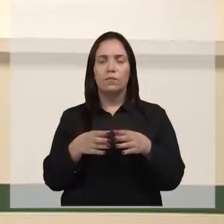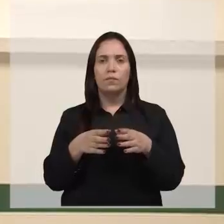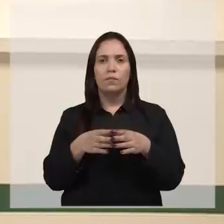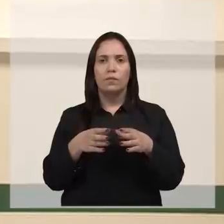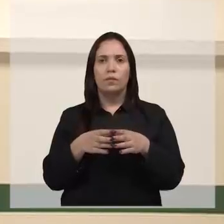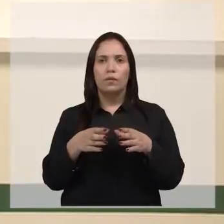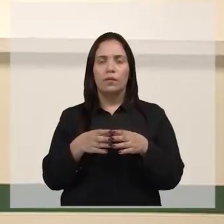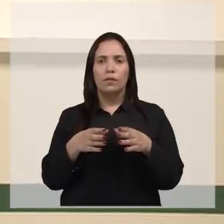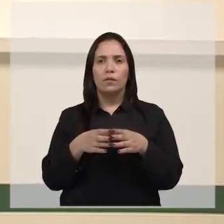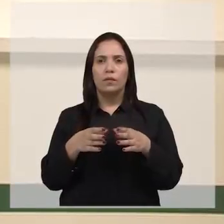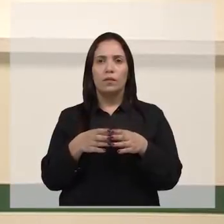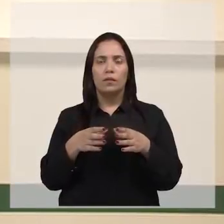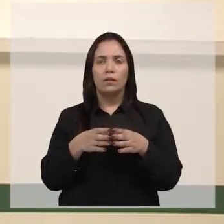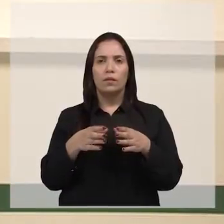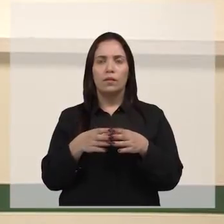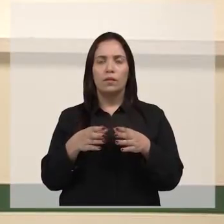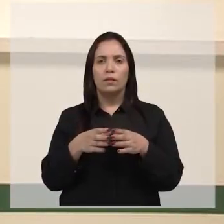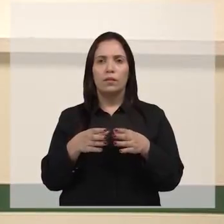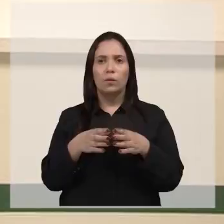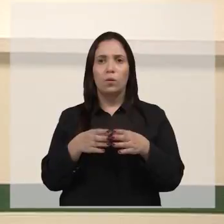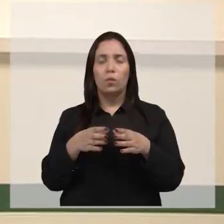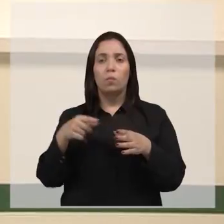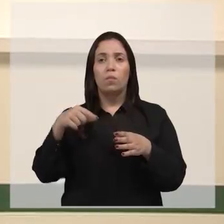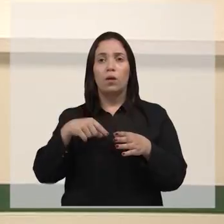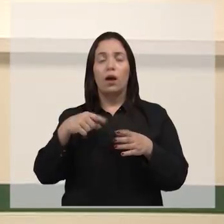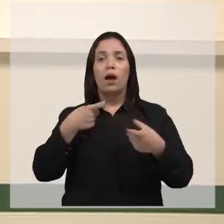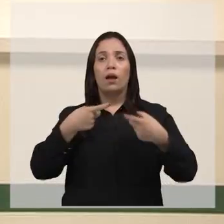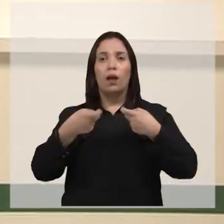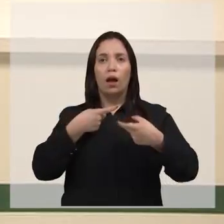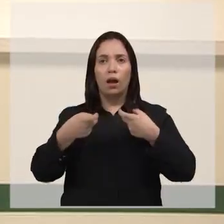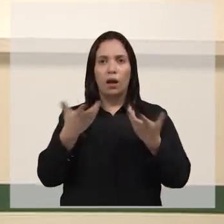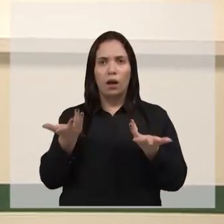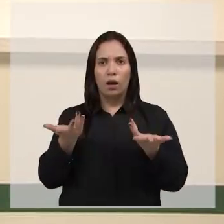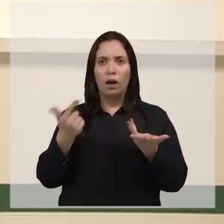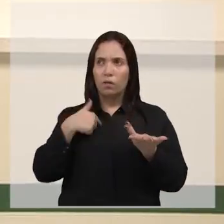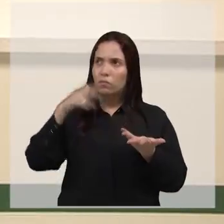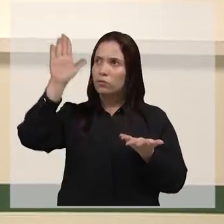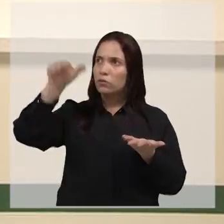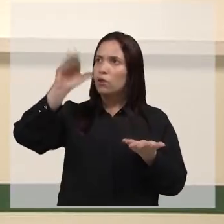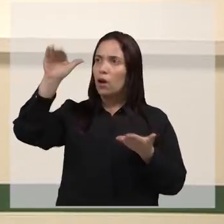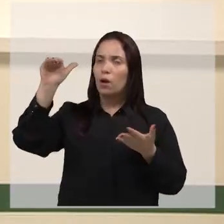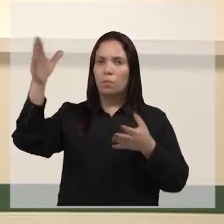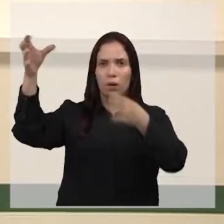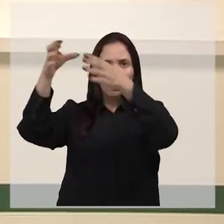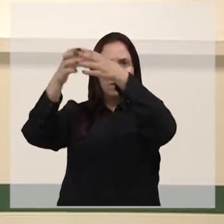jihadistas, né? Jihadistas. Que tem naquela região.